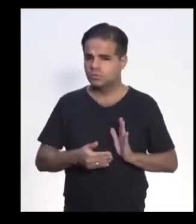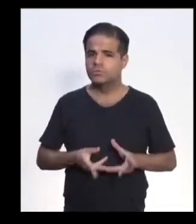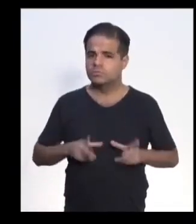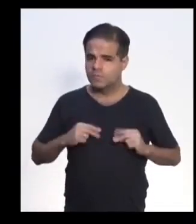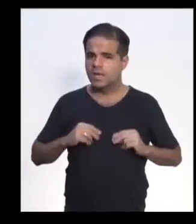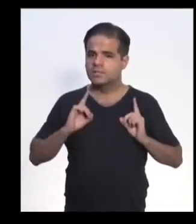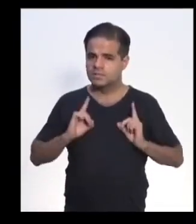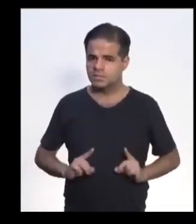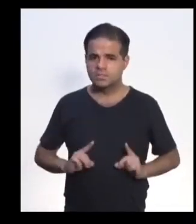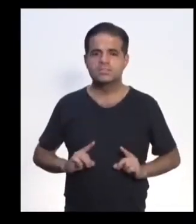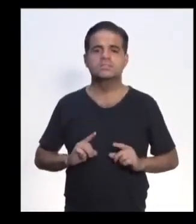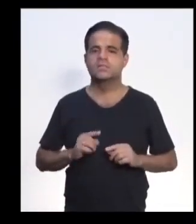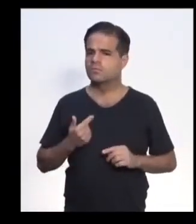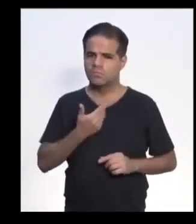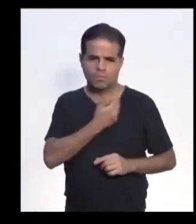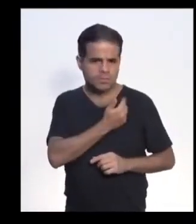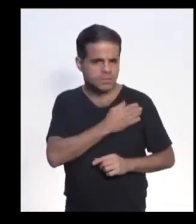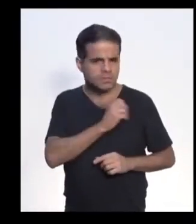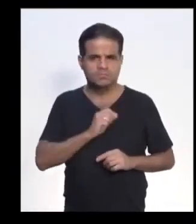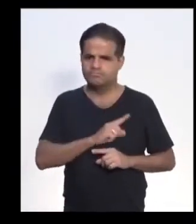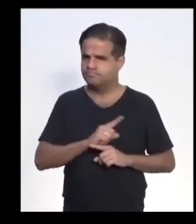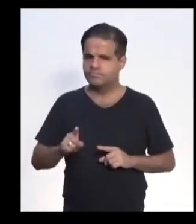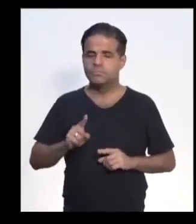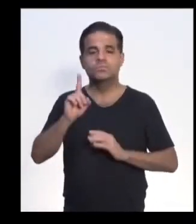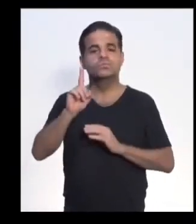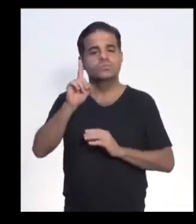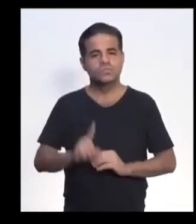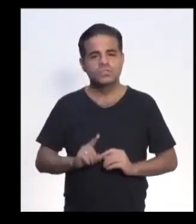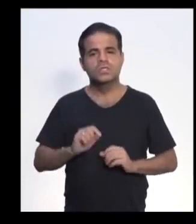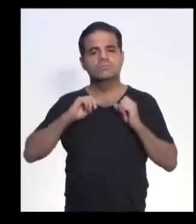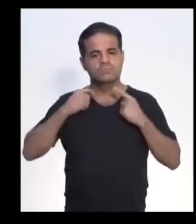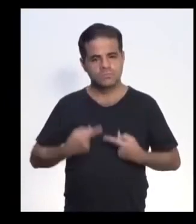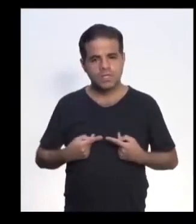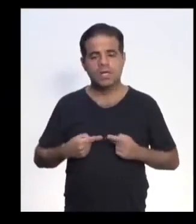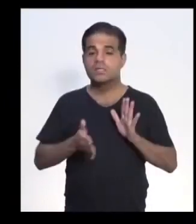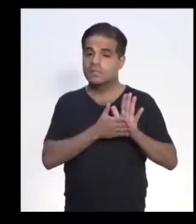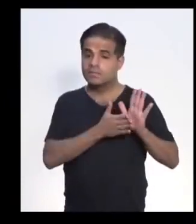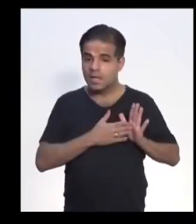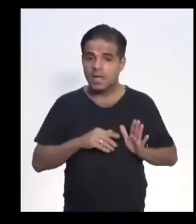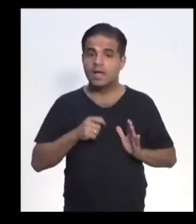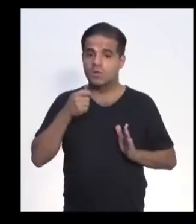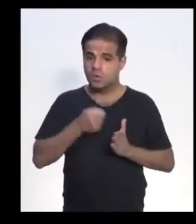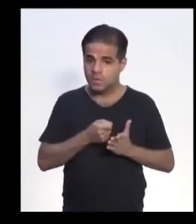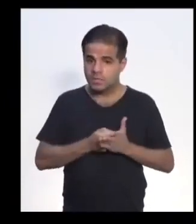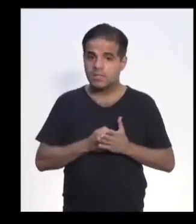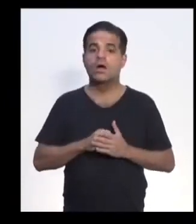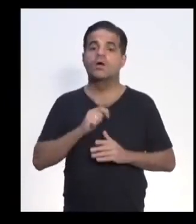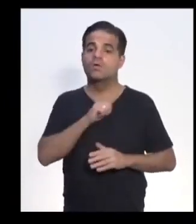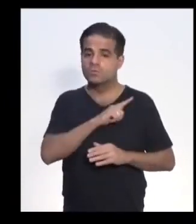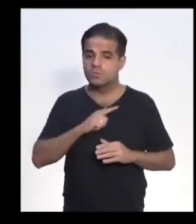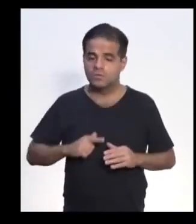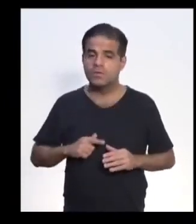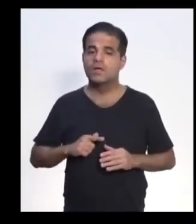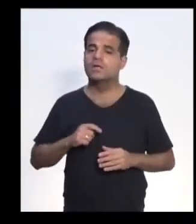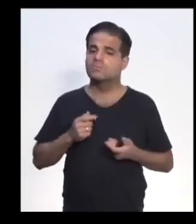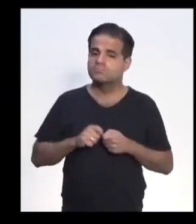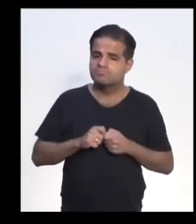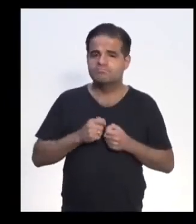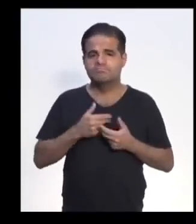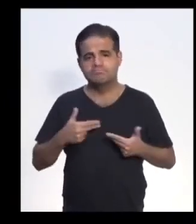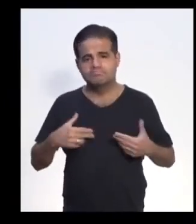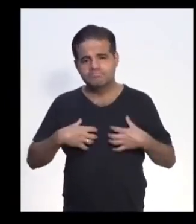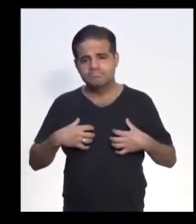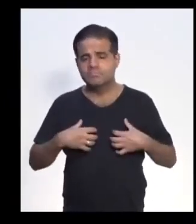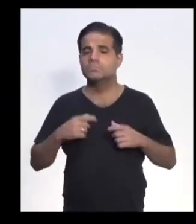esses direitos, sem discriminação. O Direito Internacional dos Direitos Humanos estabelece as obrigações dos governos de agirem de determinadas